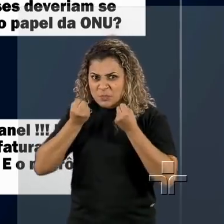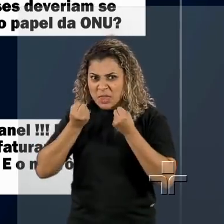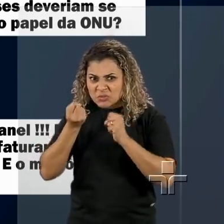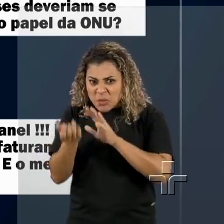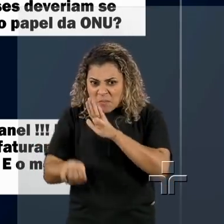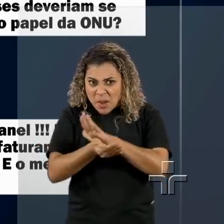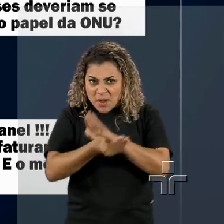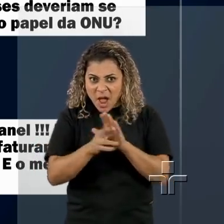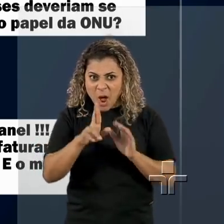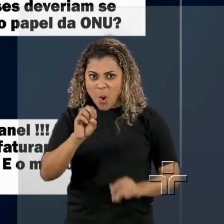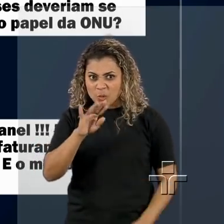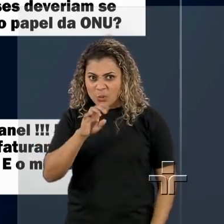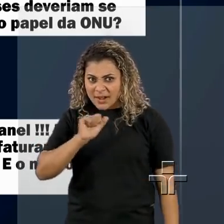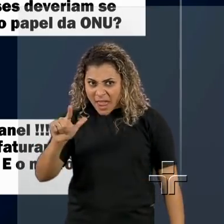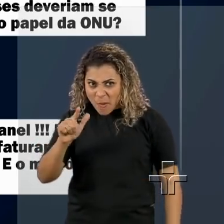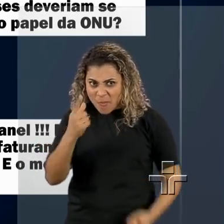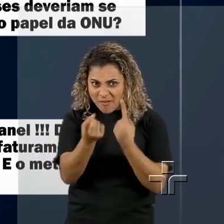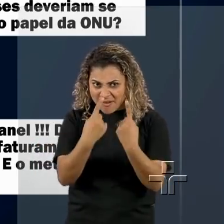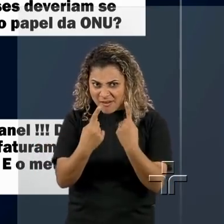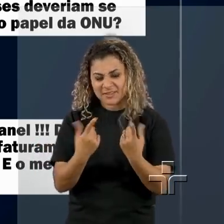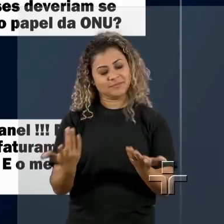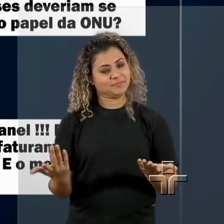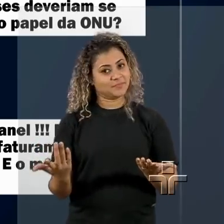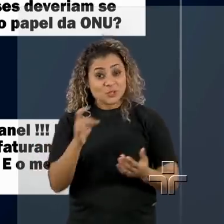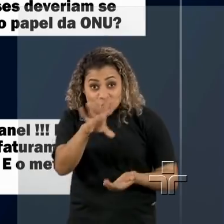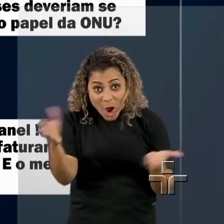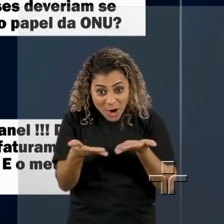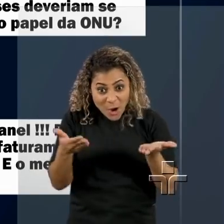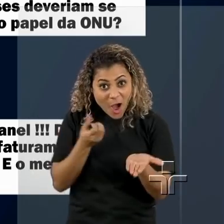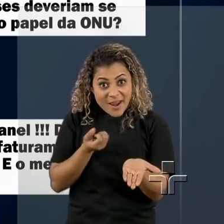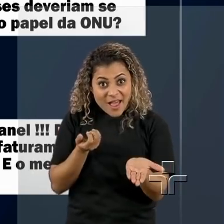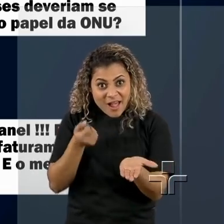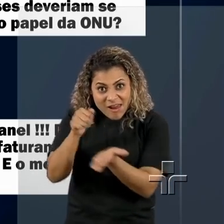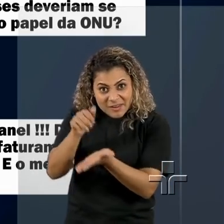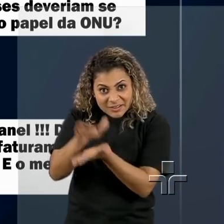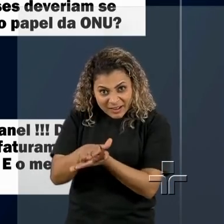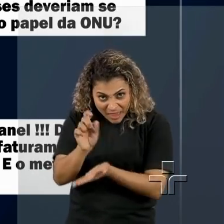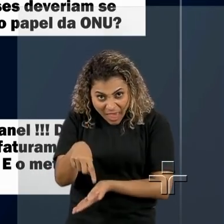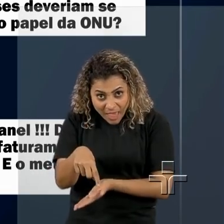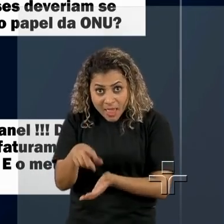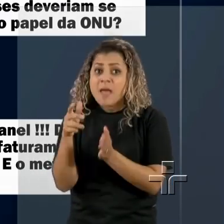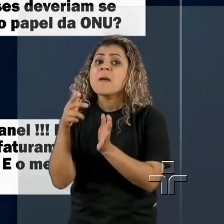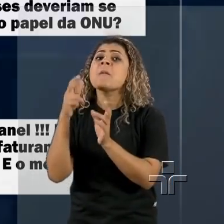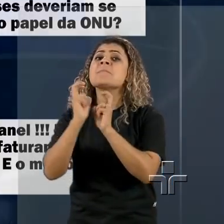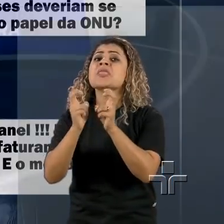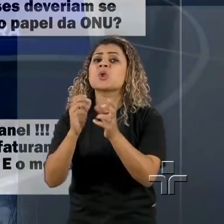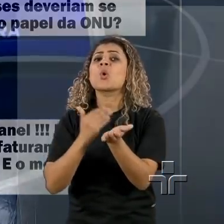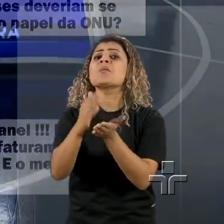sobre os políticos durante as eleições. São os nossos próximos assuntos, não saia daí.